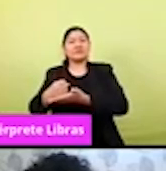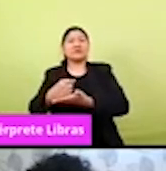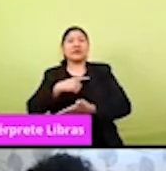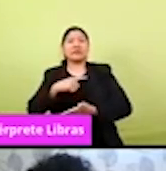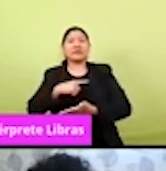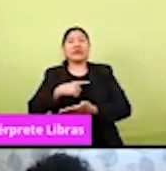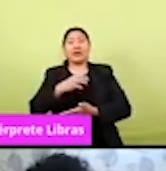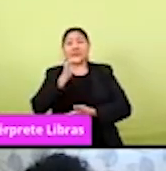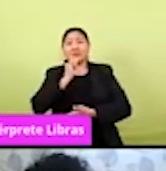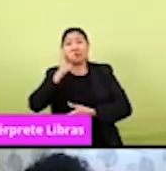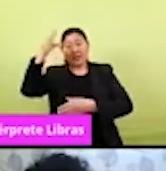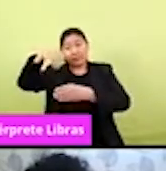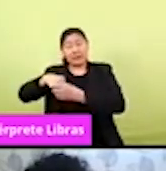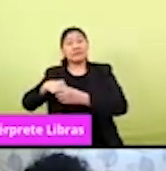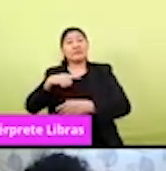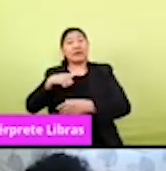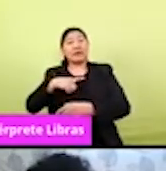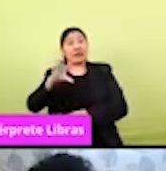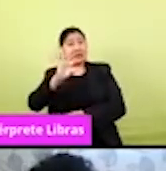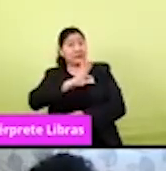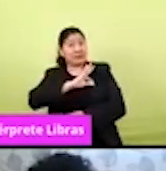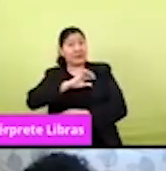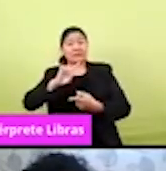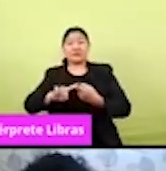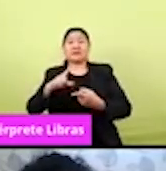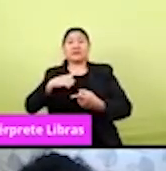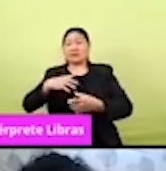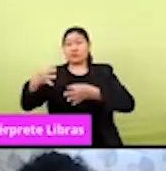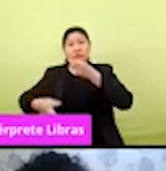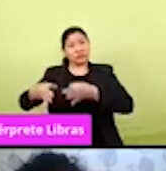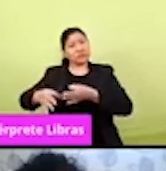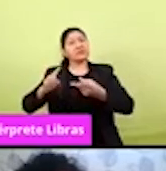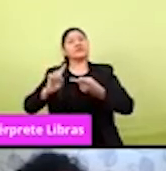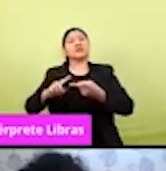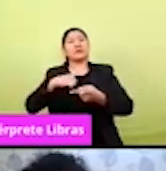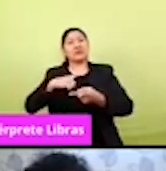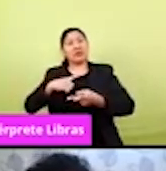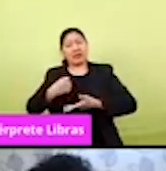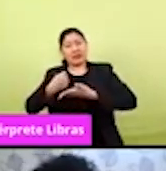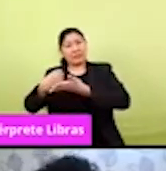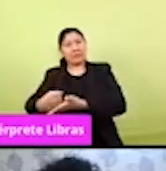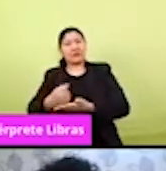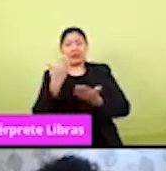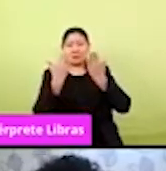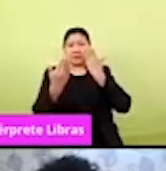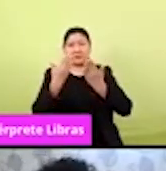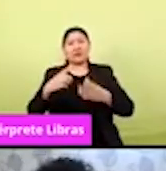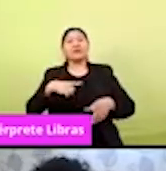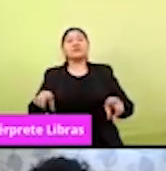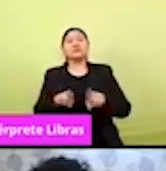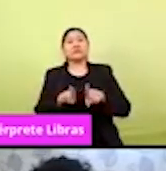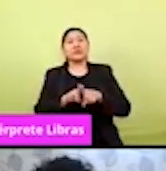a delegacia, a central de transporte, se ela precisar fazer um exame de corpo de delito, a delegacia solicita, a central de transporte leva